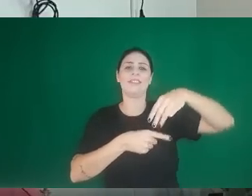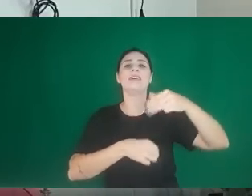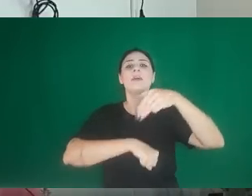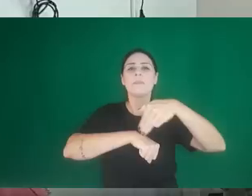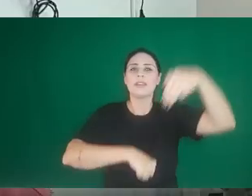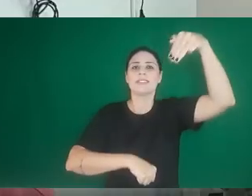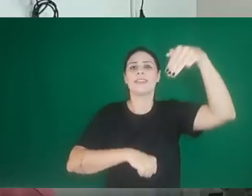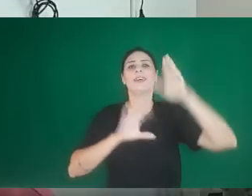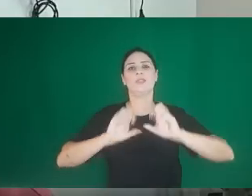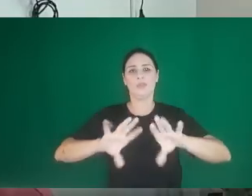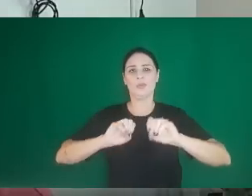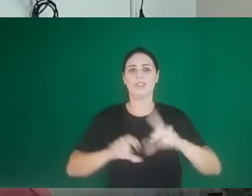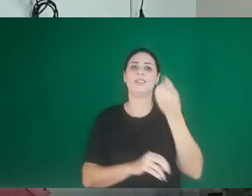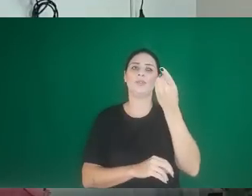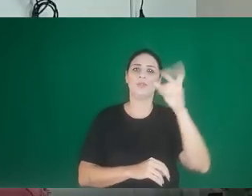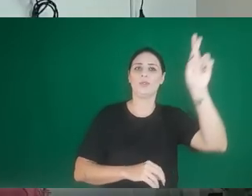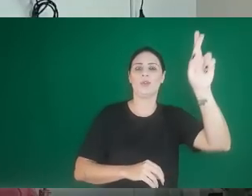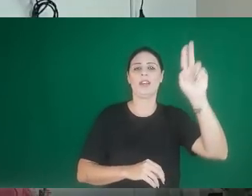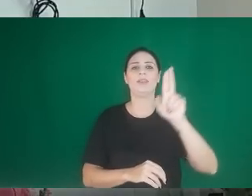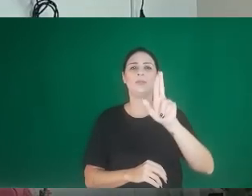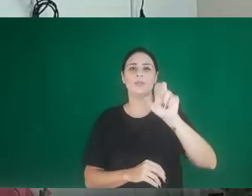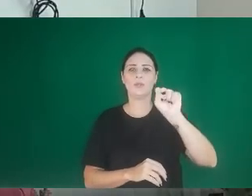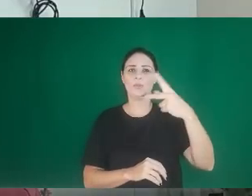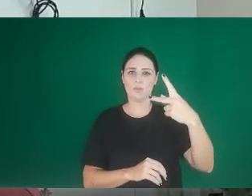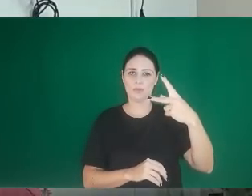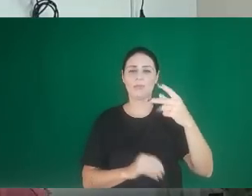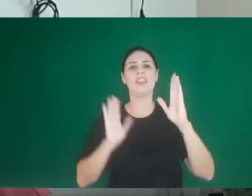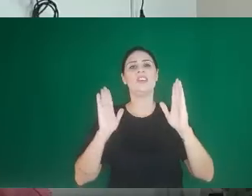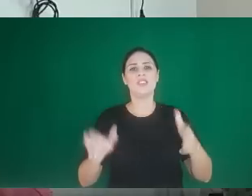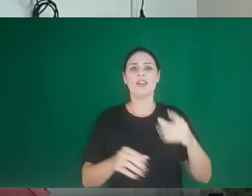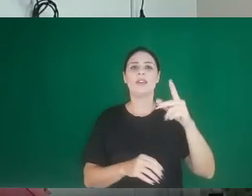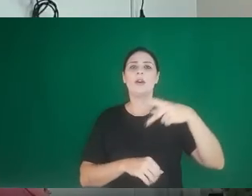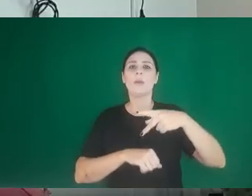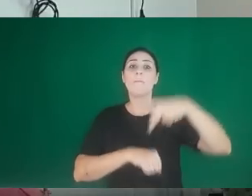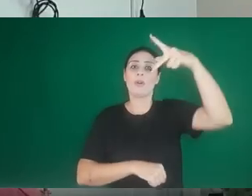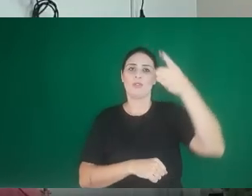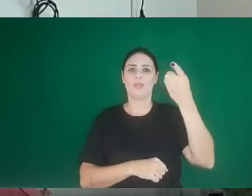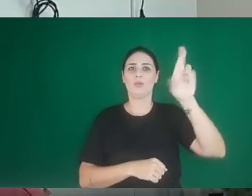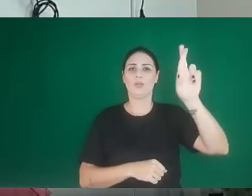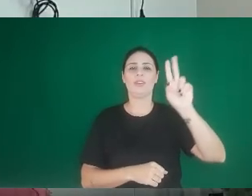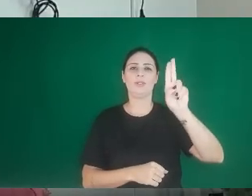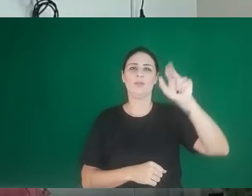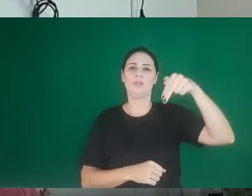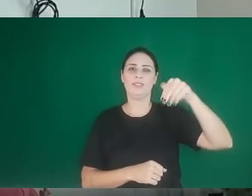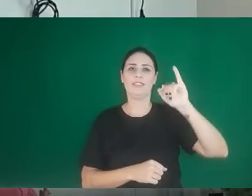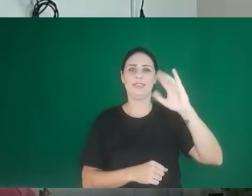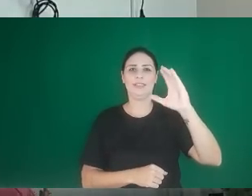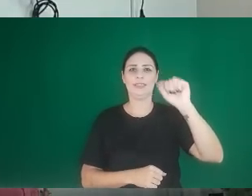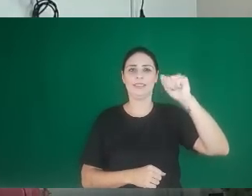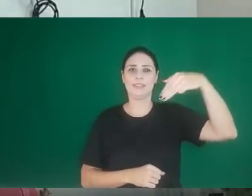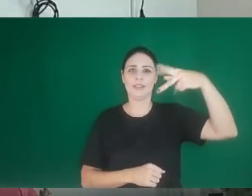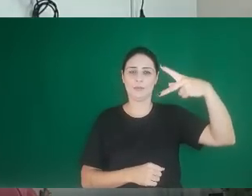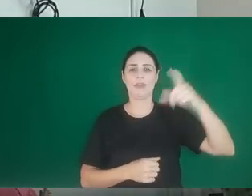com mestrado em educação, doutorado pela USP, pós-doutora pela Unicamp. Ela é